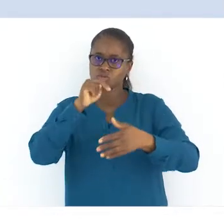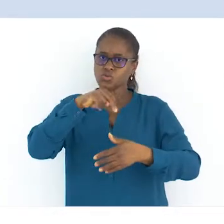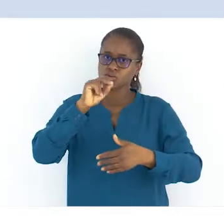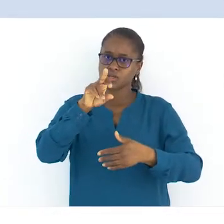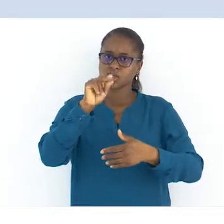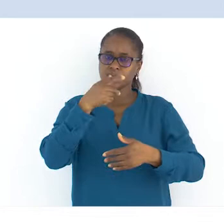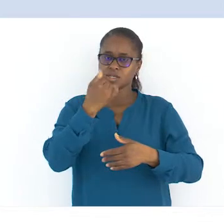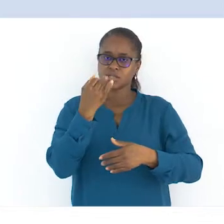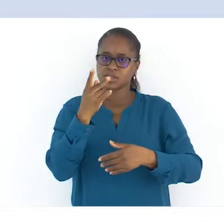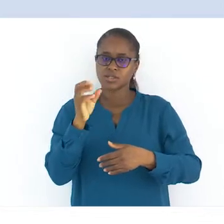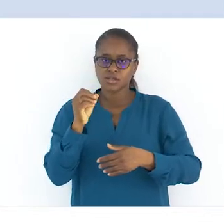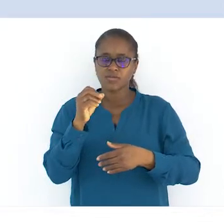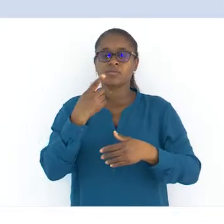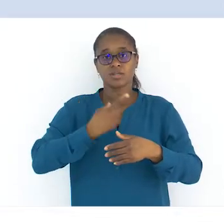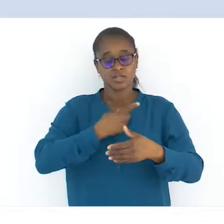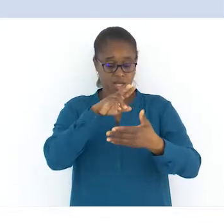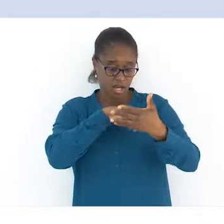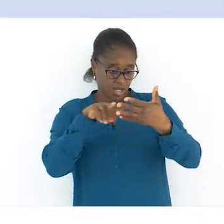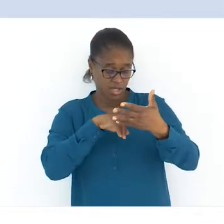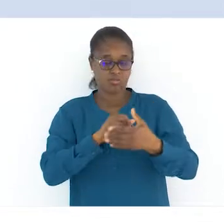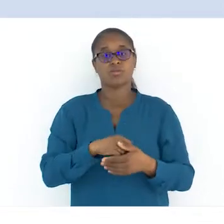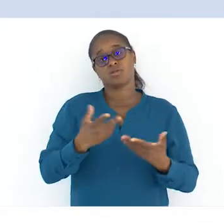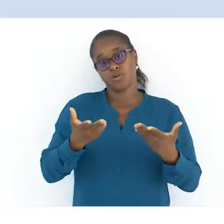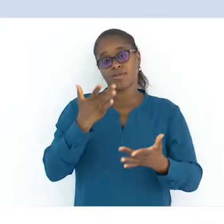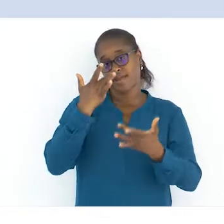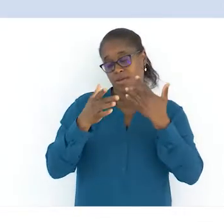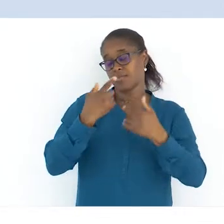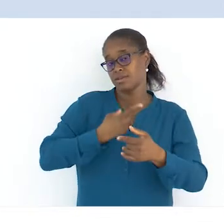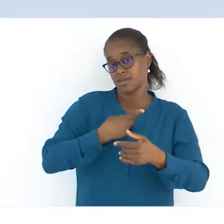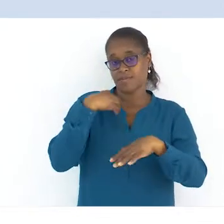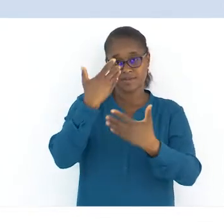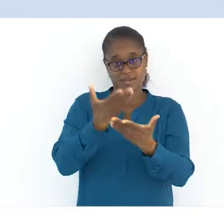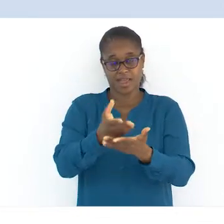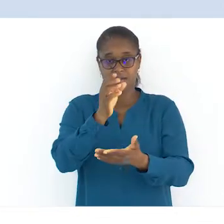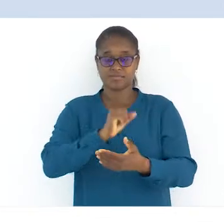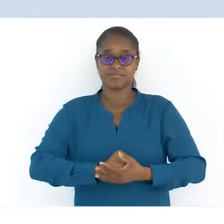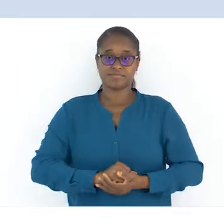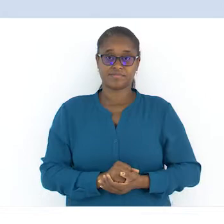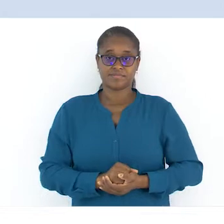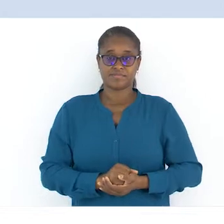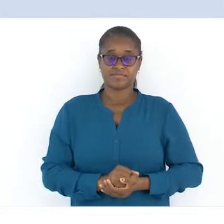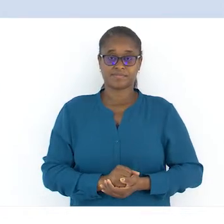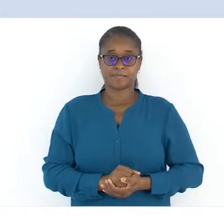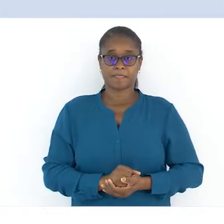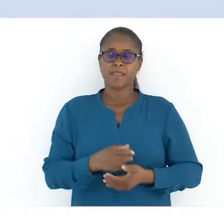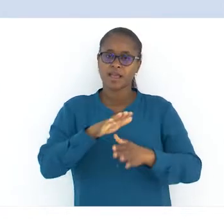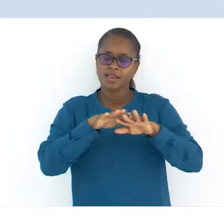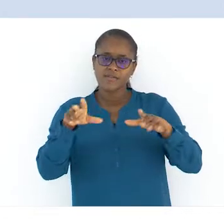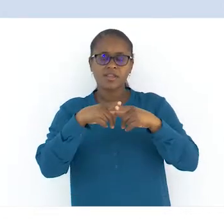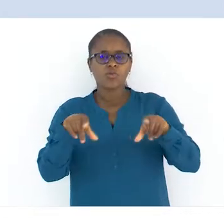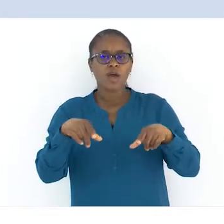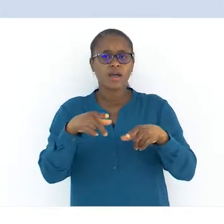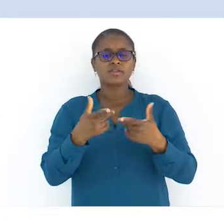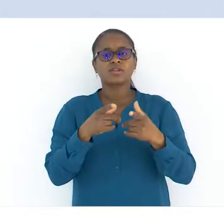ser lido, enquanto que o dramático é para ser representado. A nível da linguagem, uso de